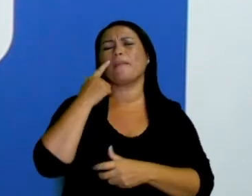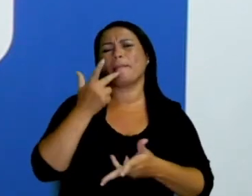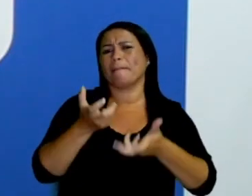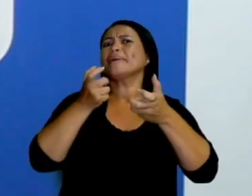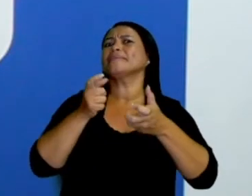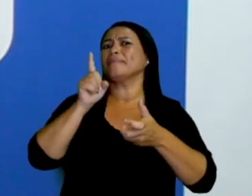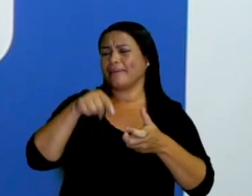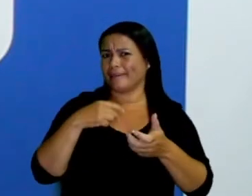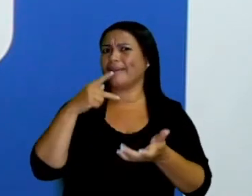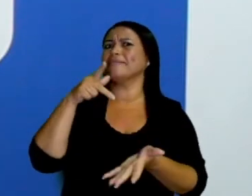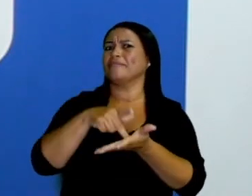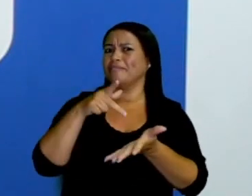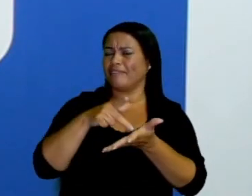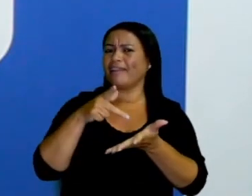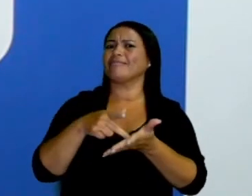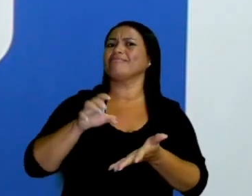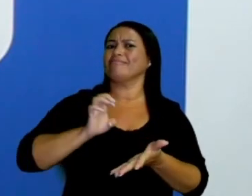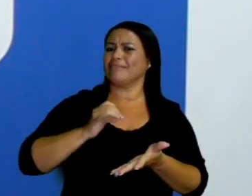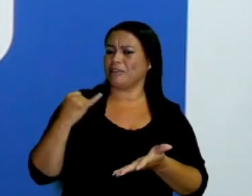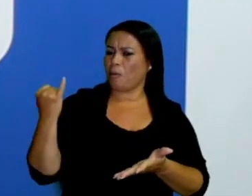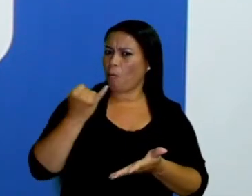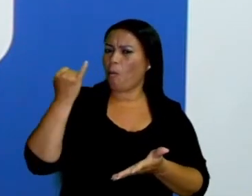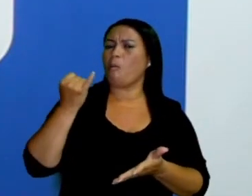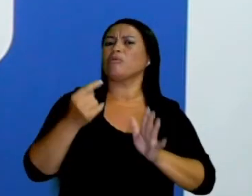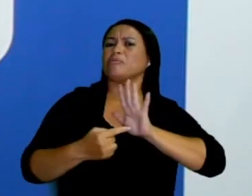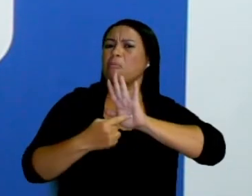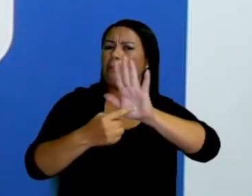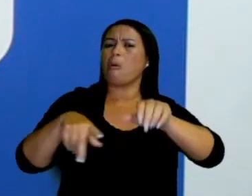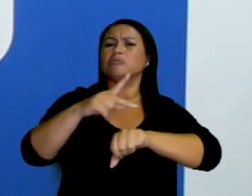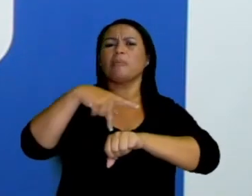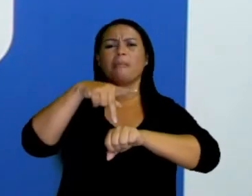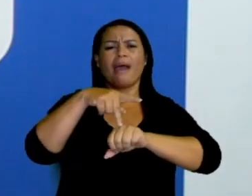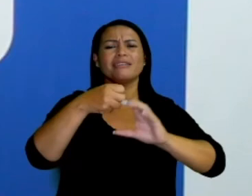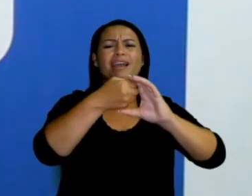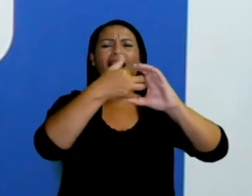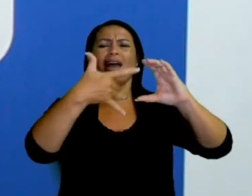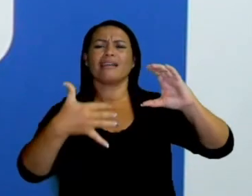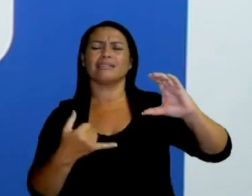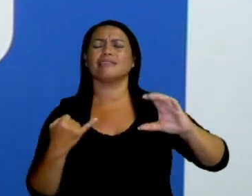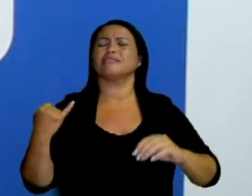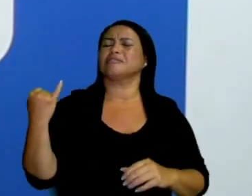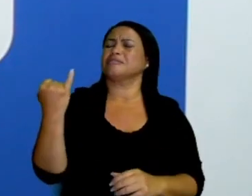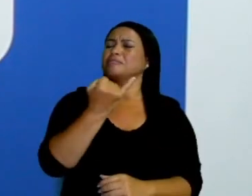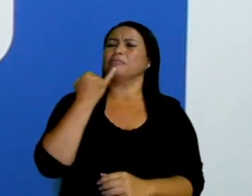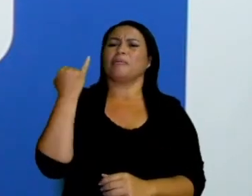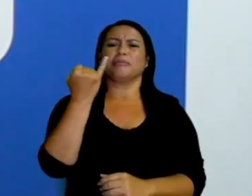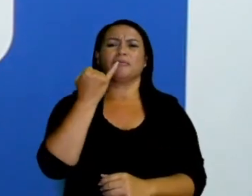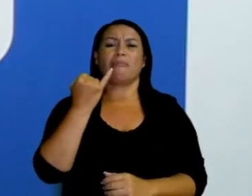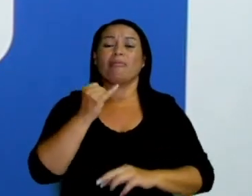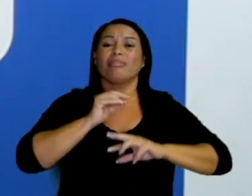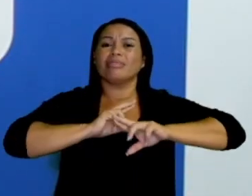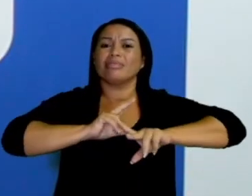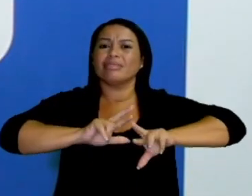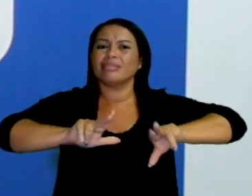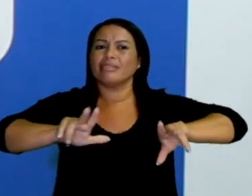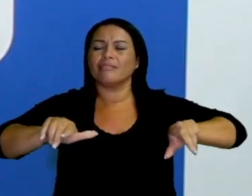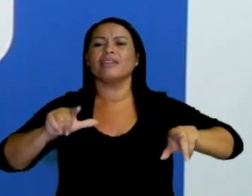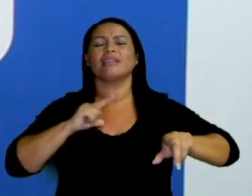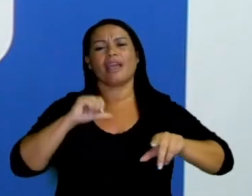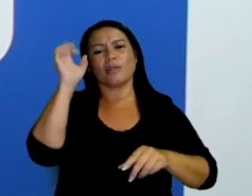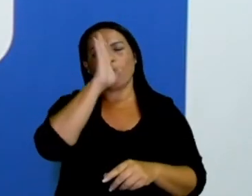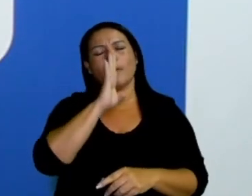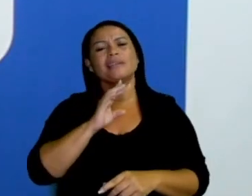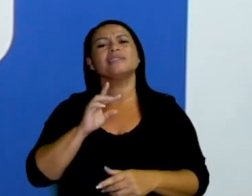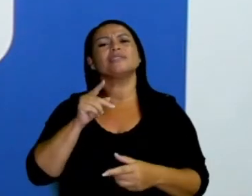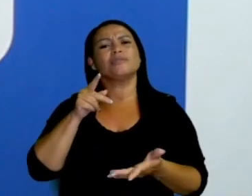país muito rico e um país que apresenta aí características, né, que são bastante peculiares e que assim, o Brasil nesse